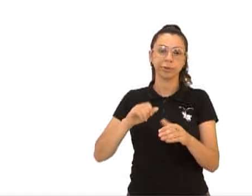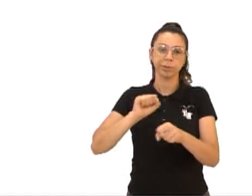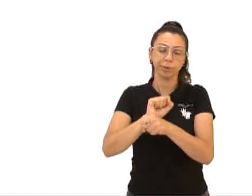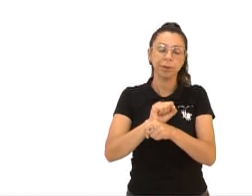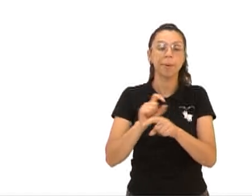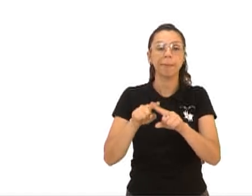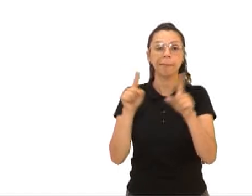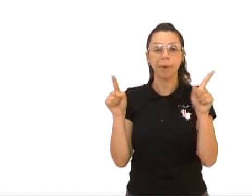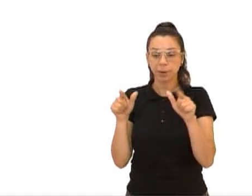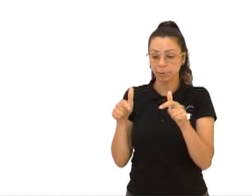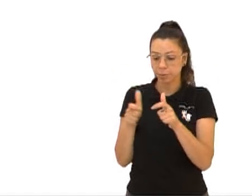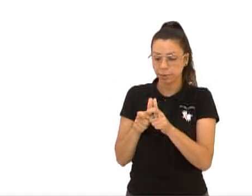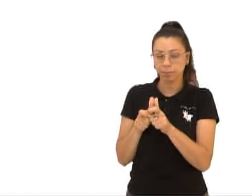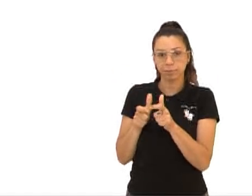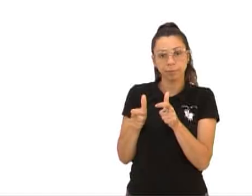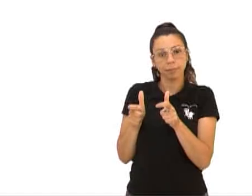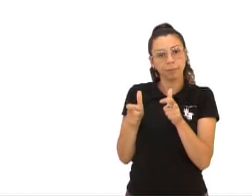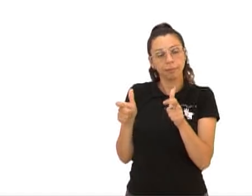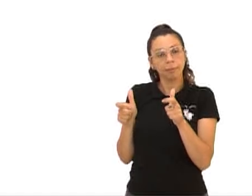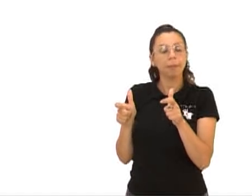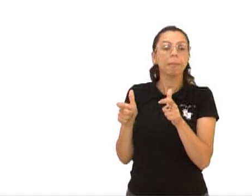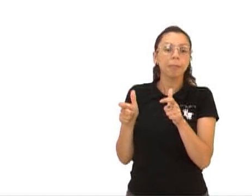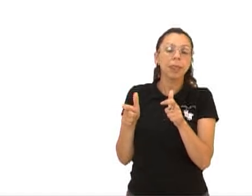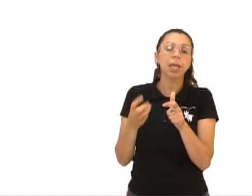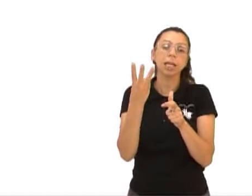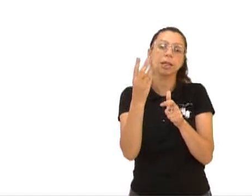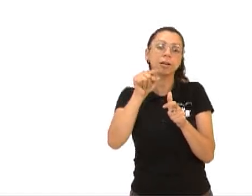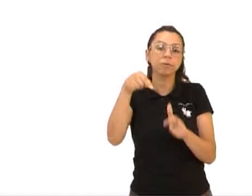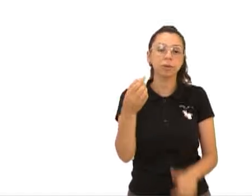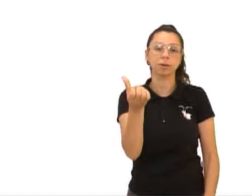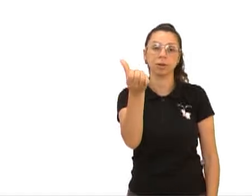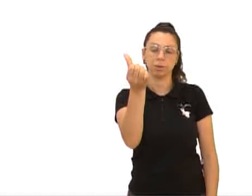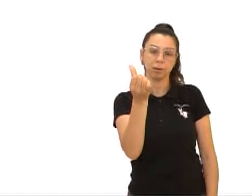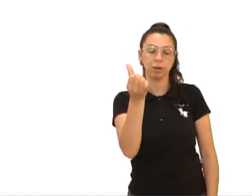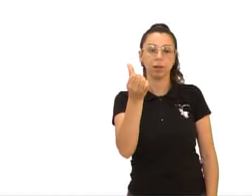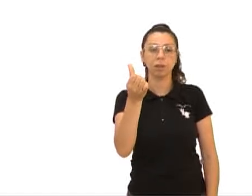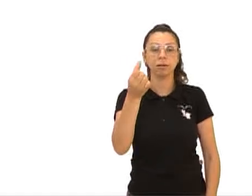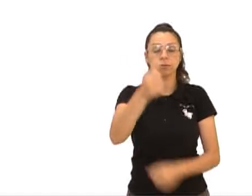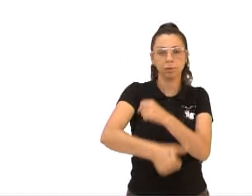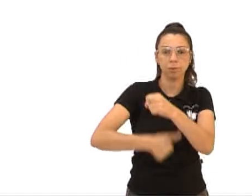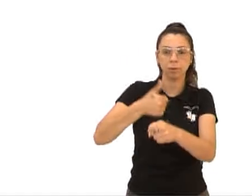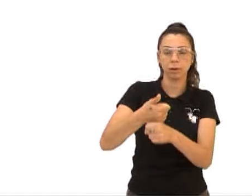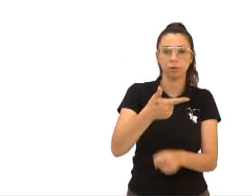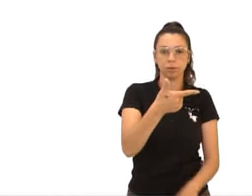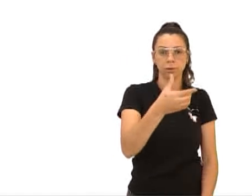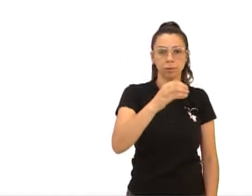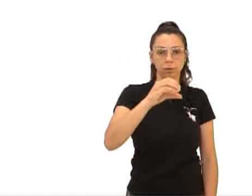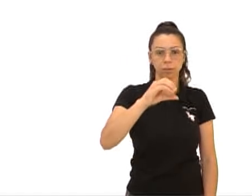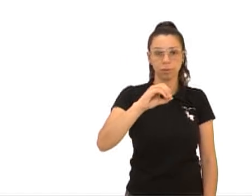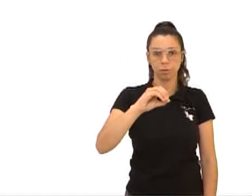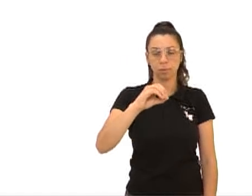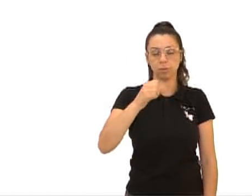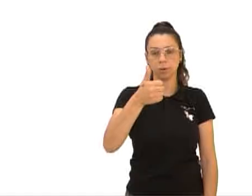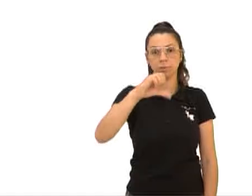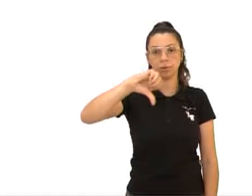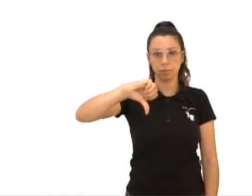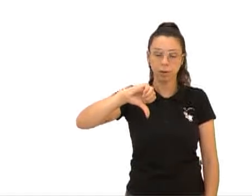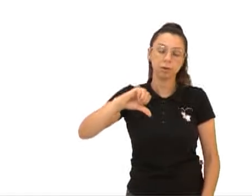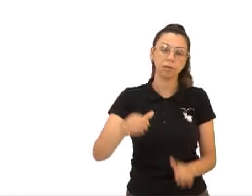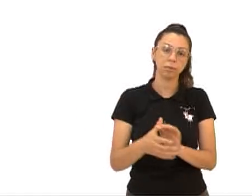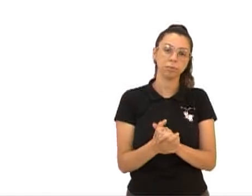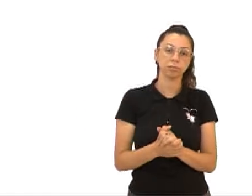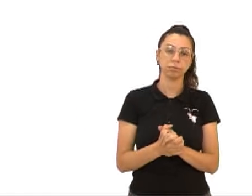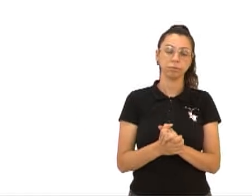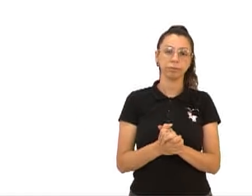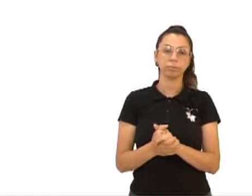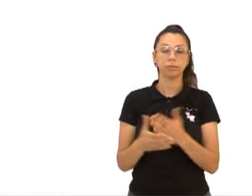o crescimento deveria ser de 3,6% em 2019 e de 3,9% entre 2020, o ano que